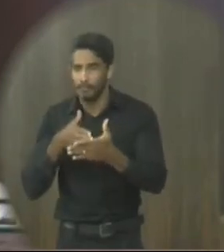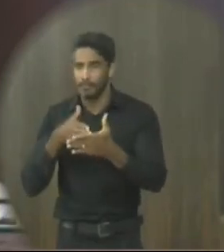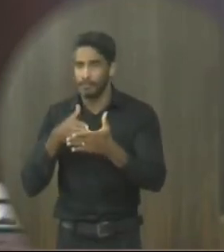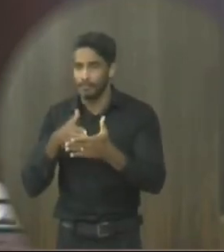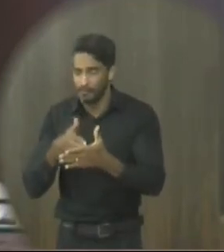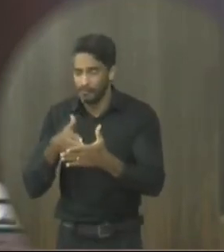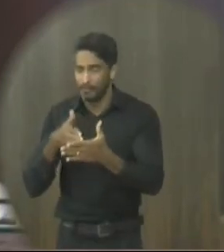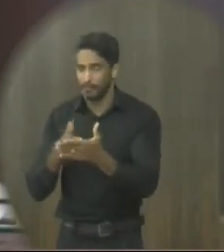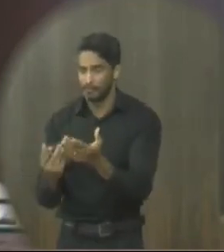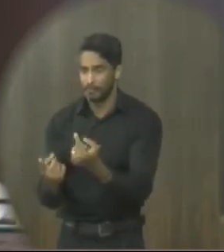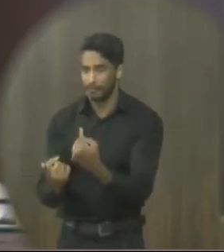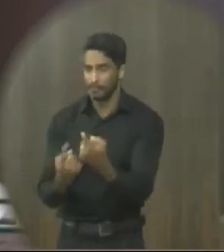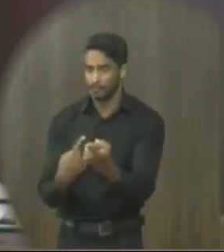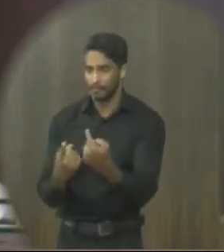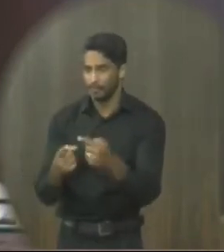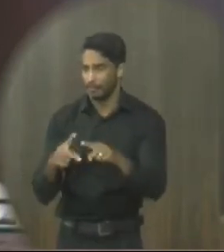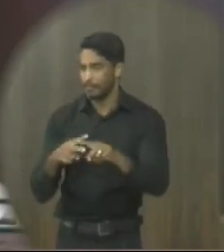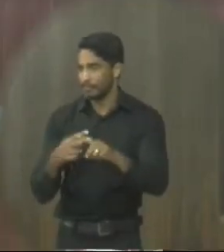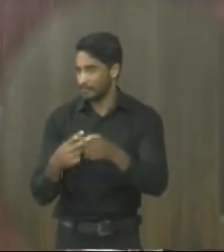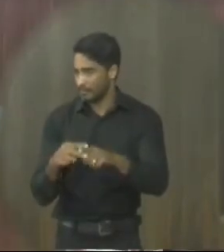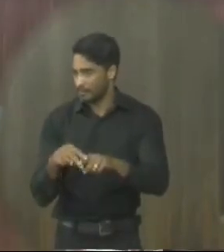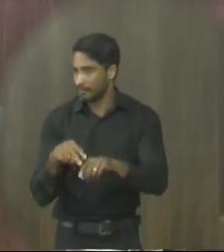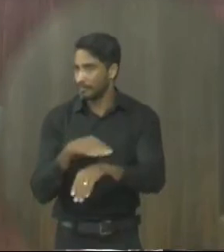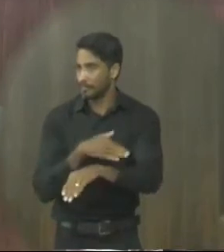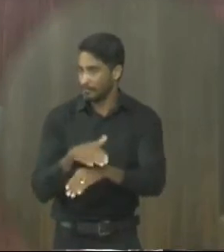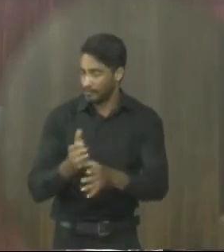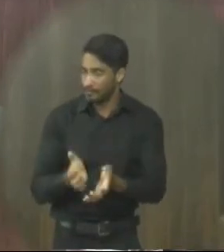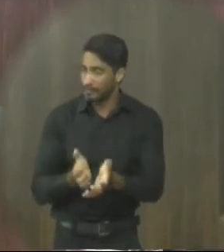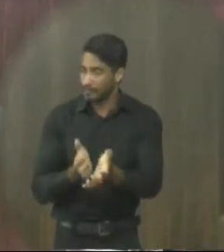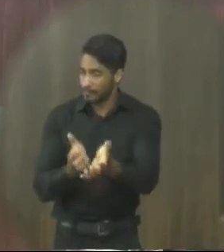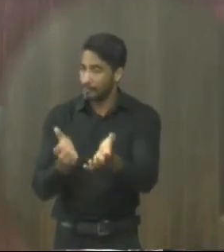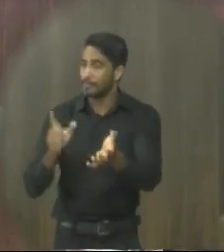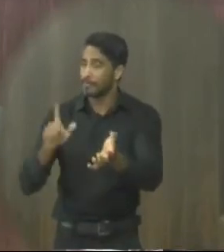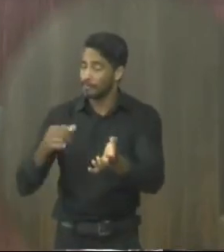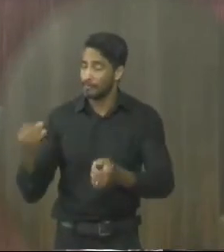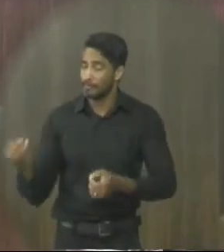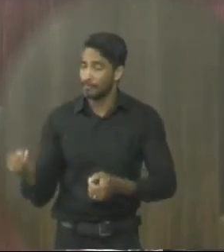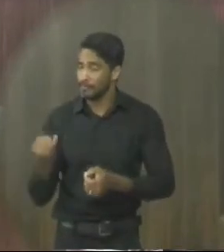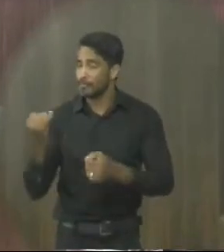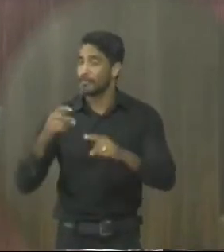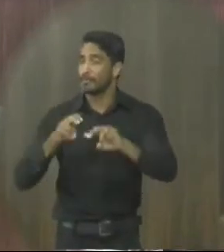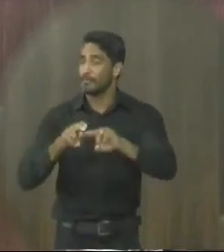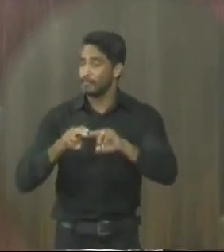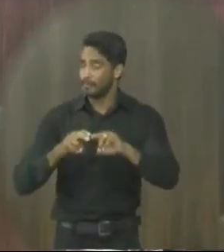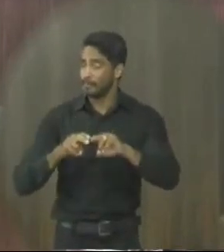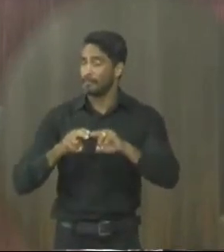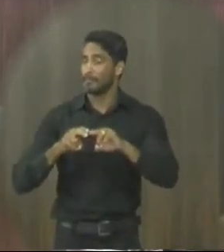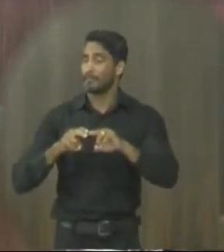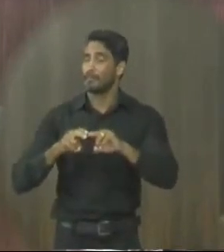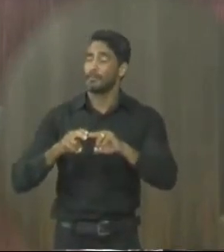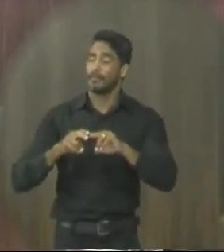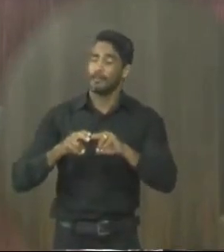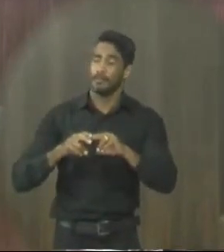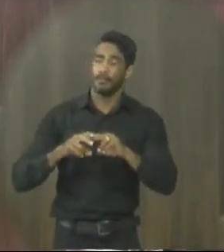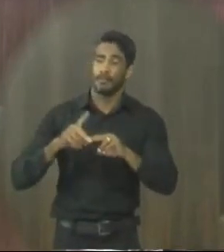A viabilização deste patrulhamento é de uma importância, pois está ficando-se cada vez mais